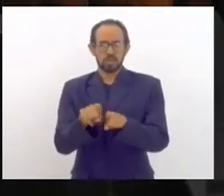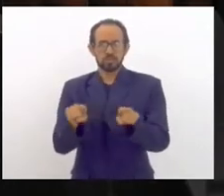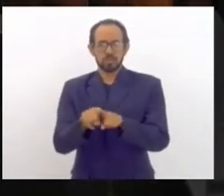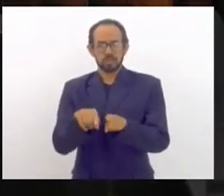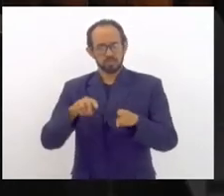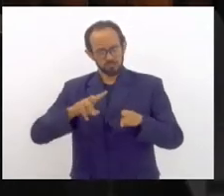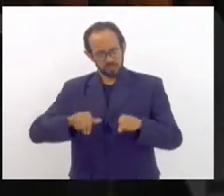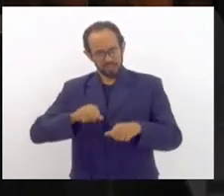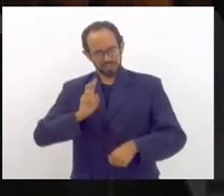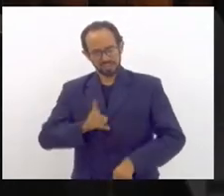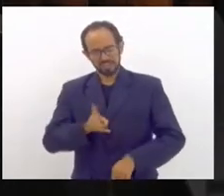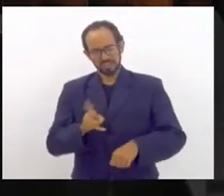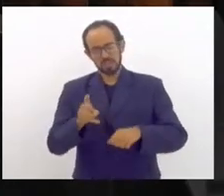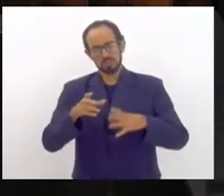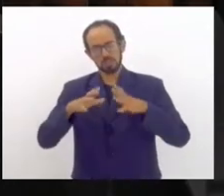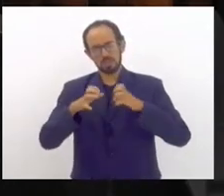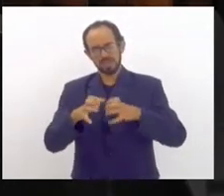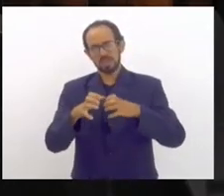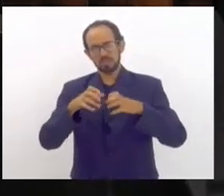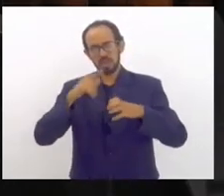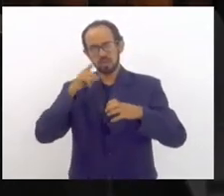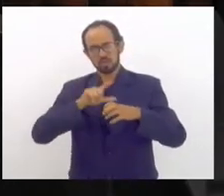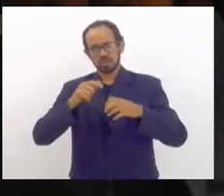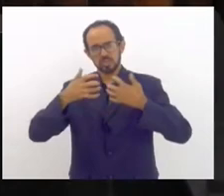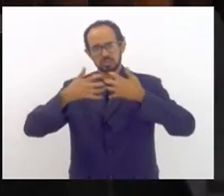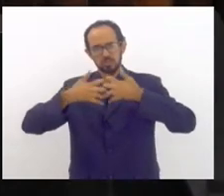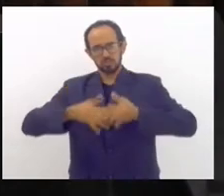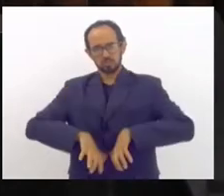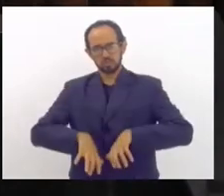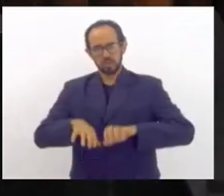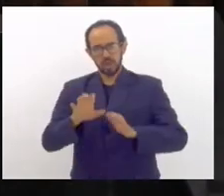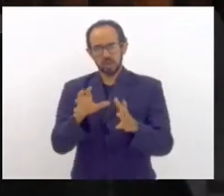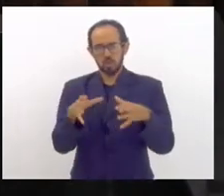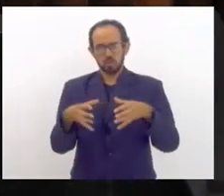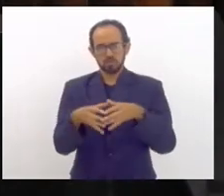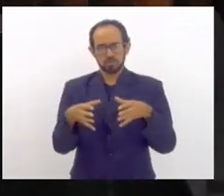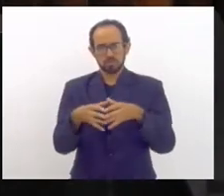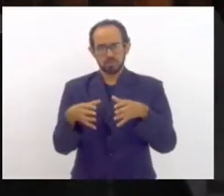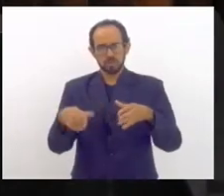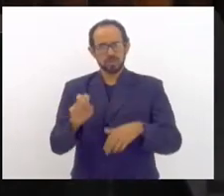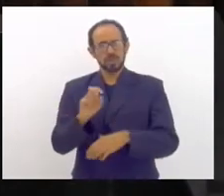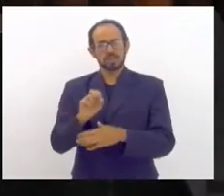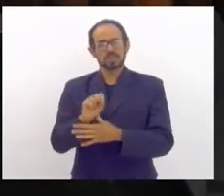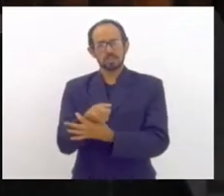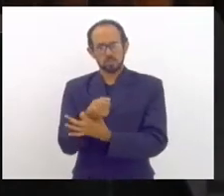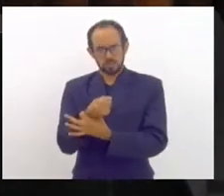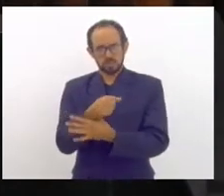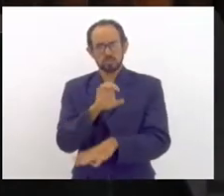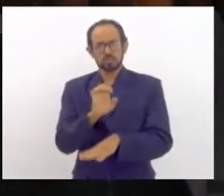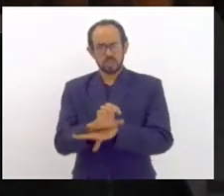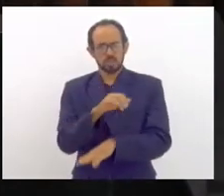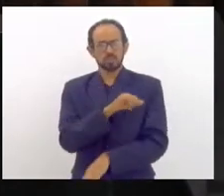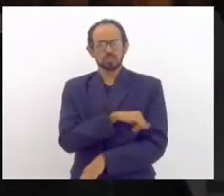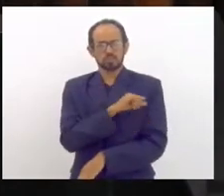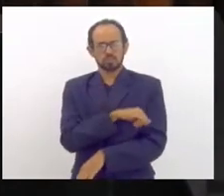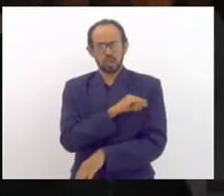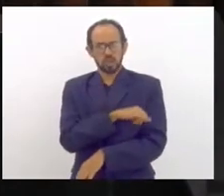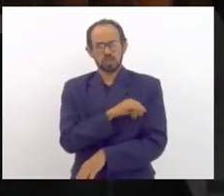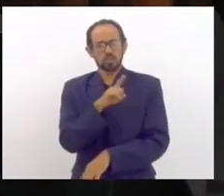botando a comissão para funcionar em assuntos que vai beneficiar toda a segurança do Estado de Rio de Janeiro e o policial, que é aquele que é o da